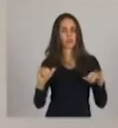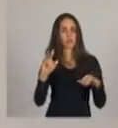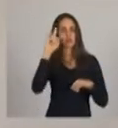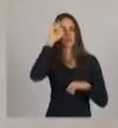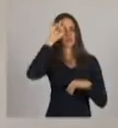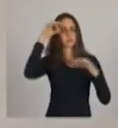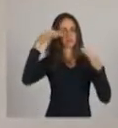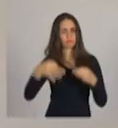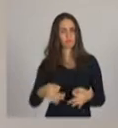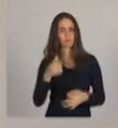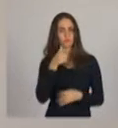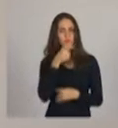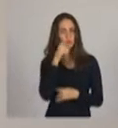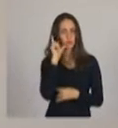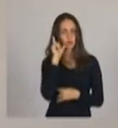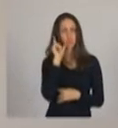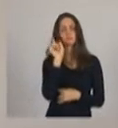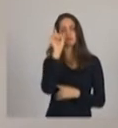data